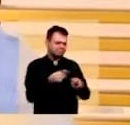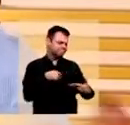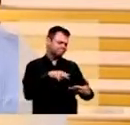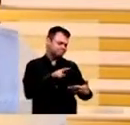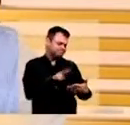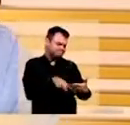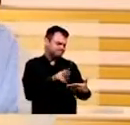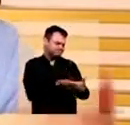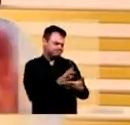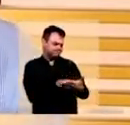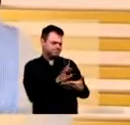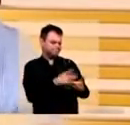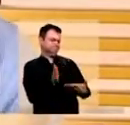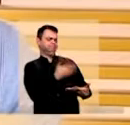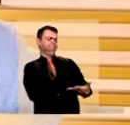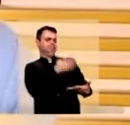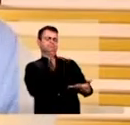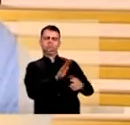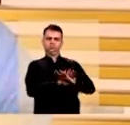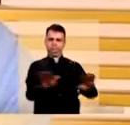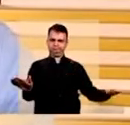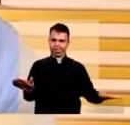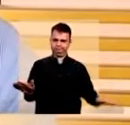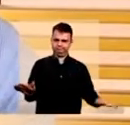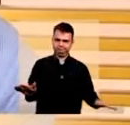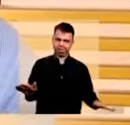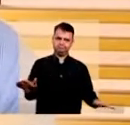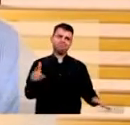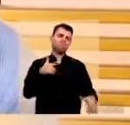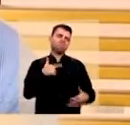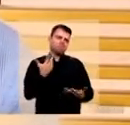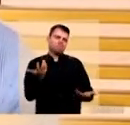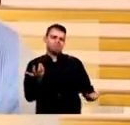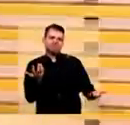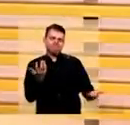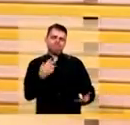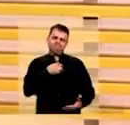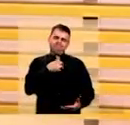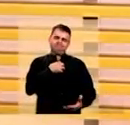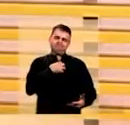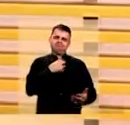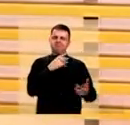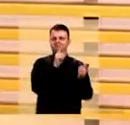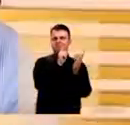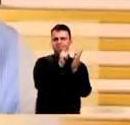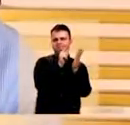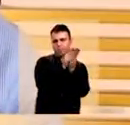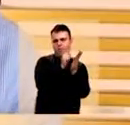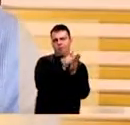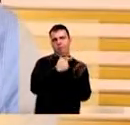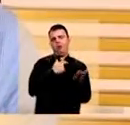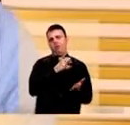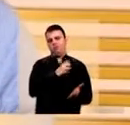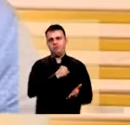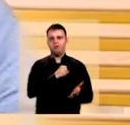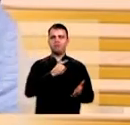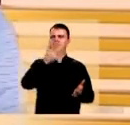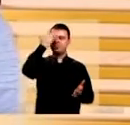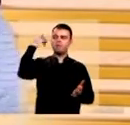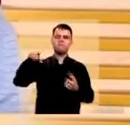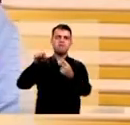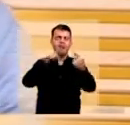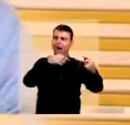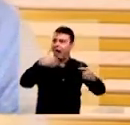ligeira, mais assim, que você vai passando e tal, né? Eu não condeno, não. Eu acho que é por aí, né? Alguns falam, o livro